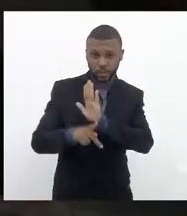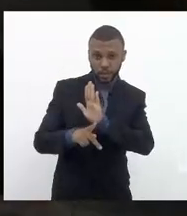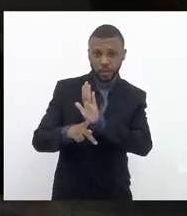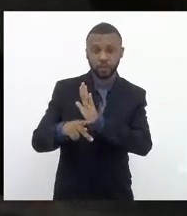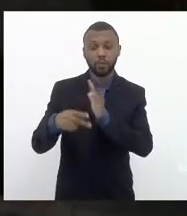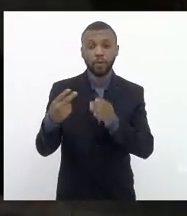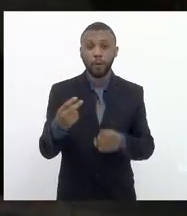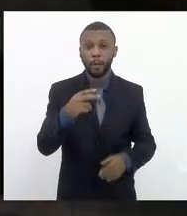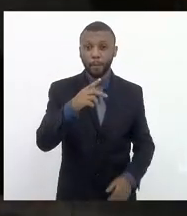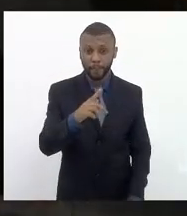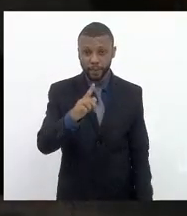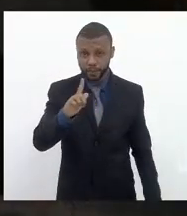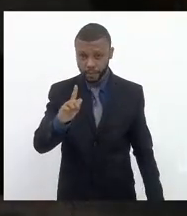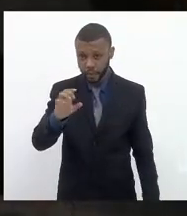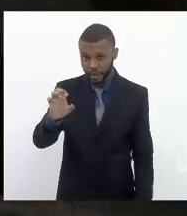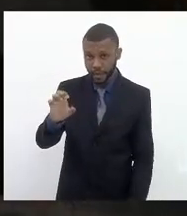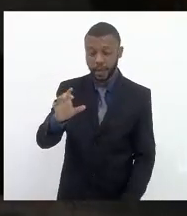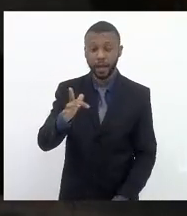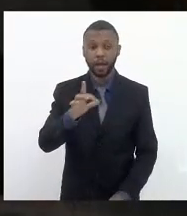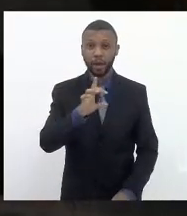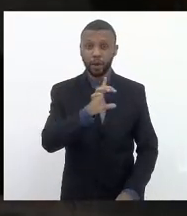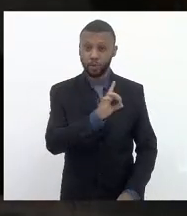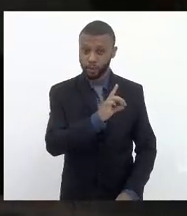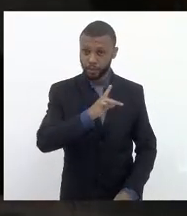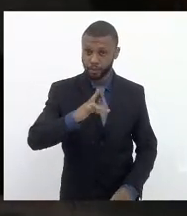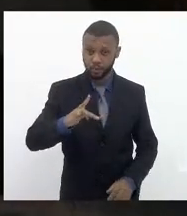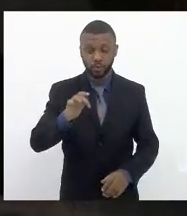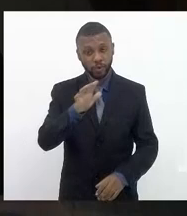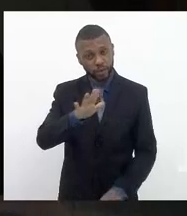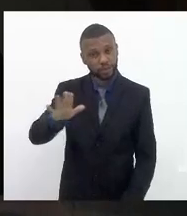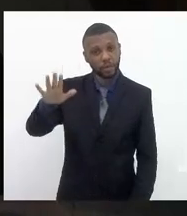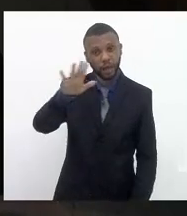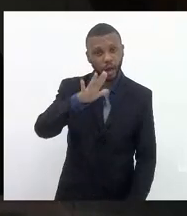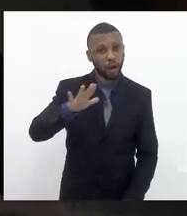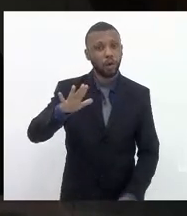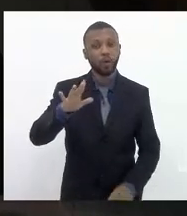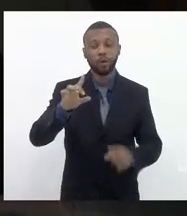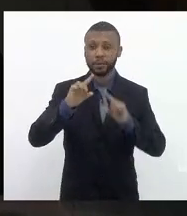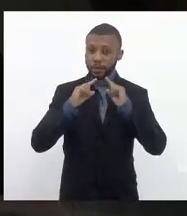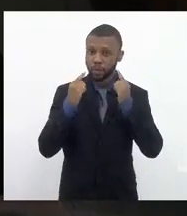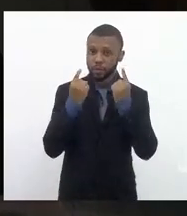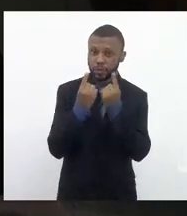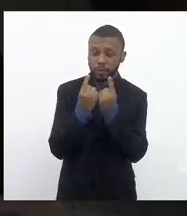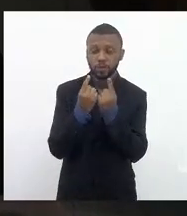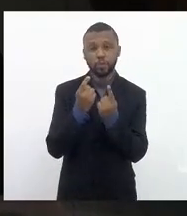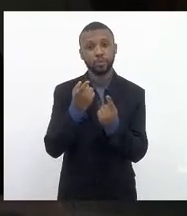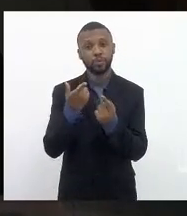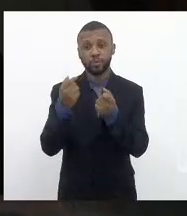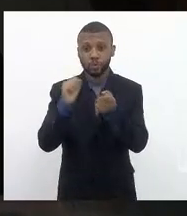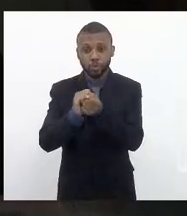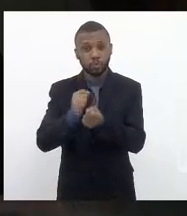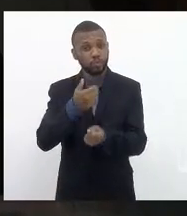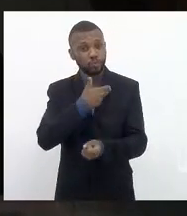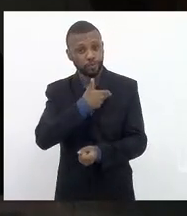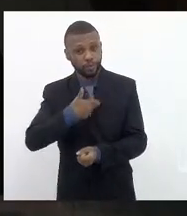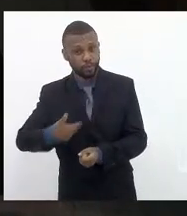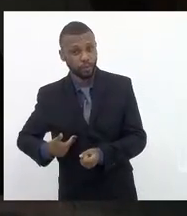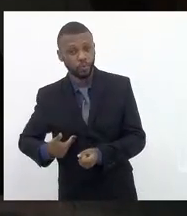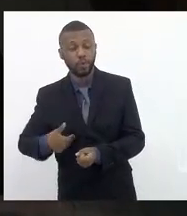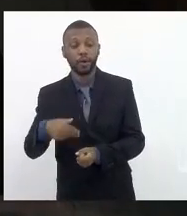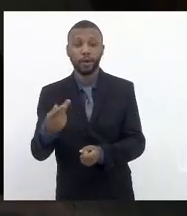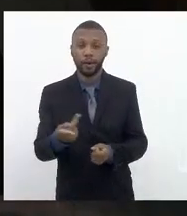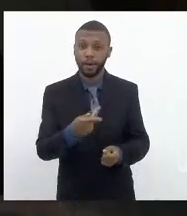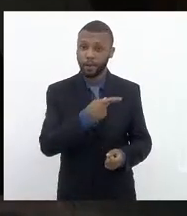nosso Estado o defensor-geral se reuniram com o governador eo Presidente dessa casa para que